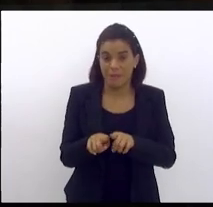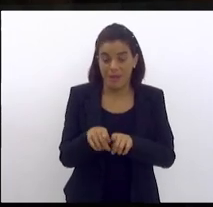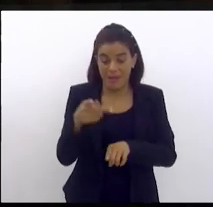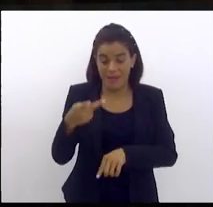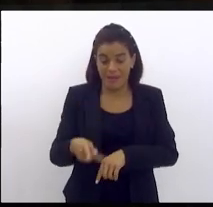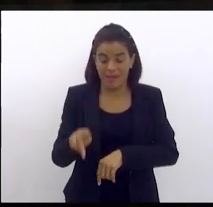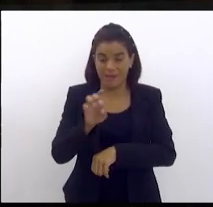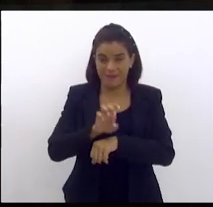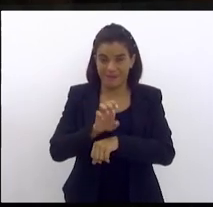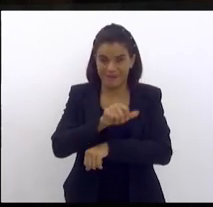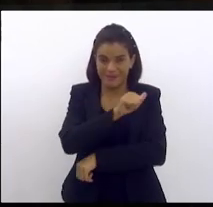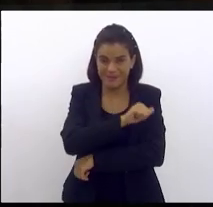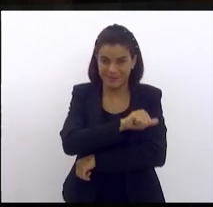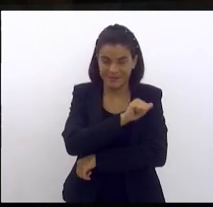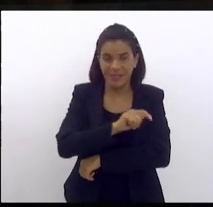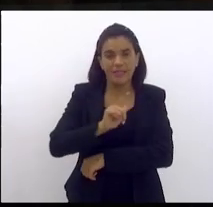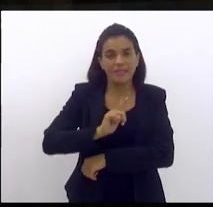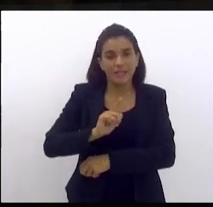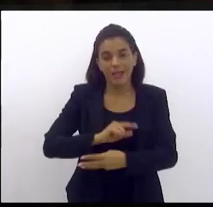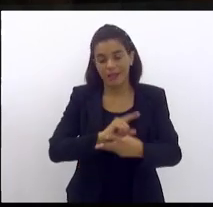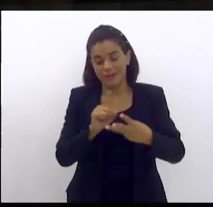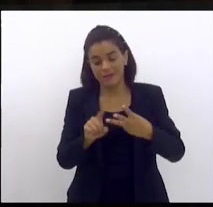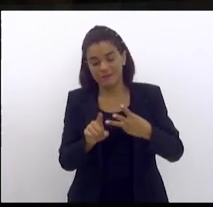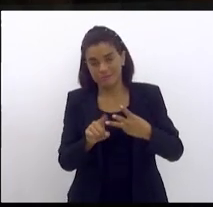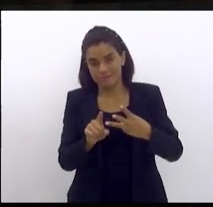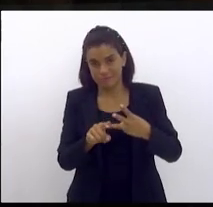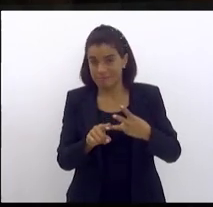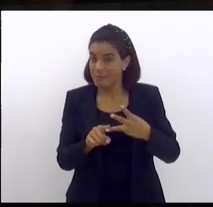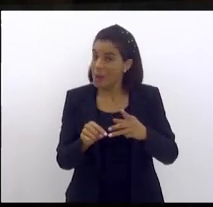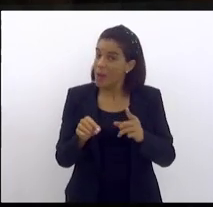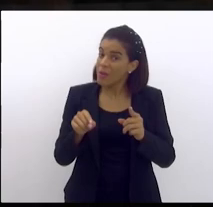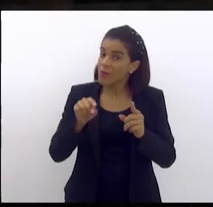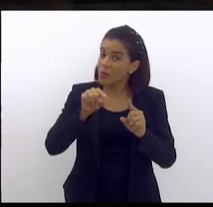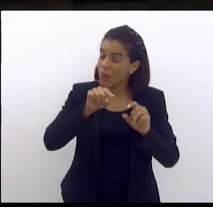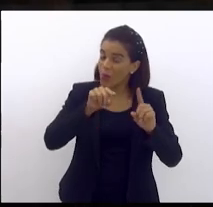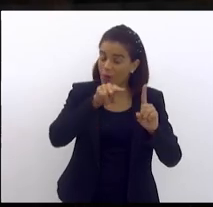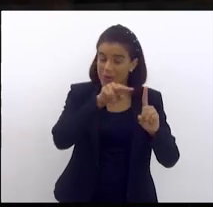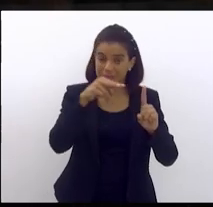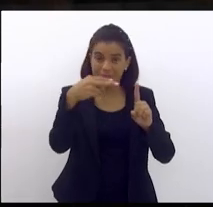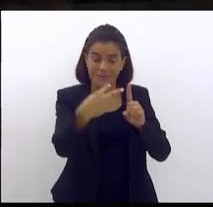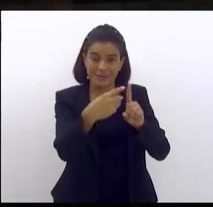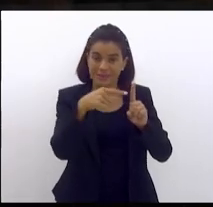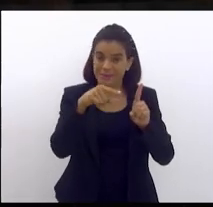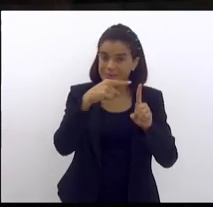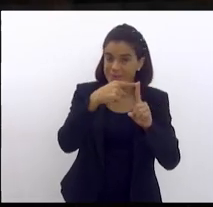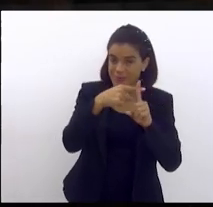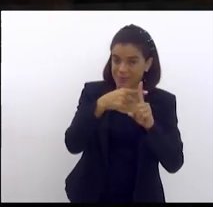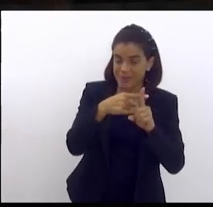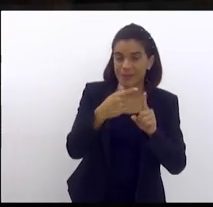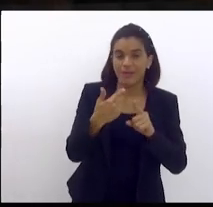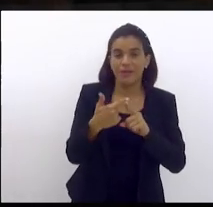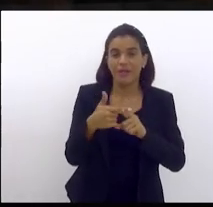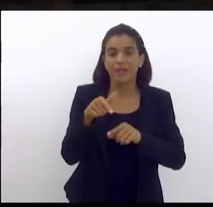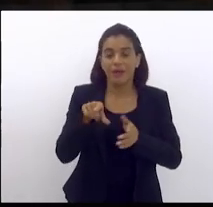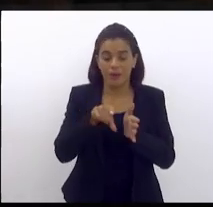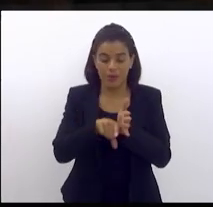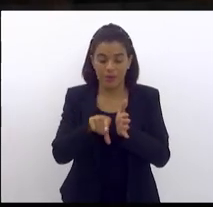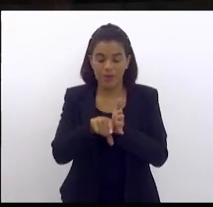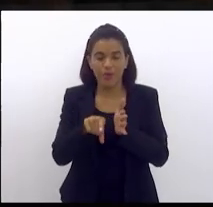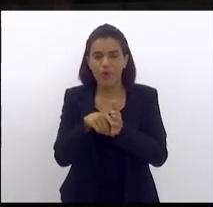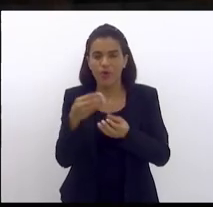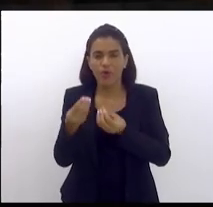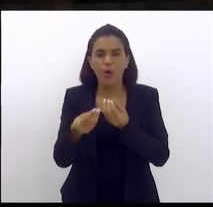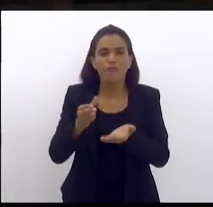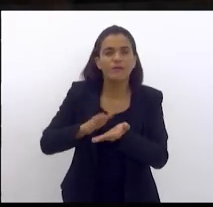Janeiro tem um terceiro fato positivo é que o tributo vai ser